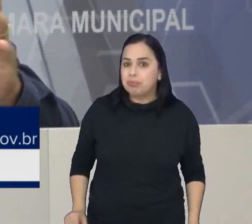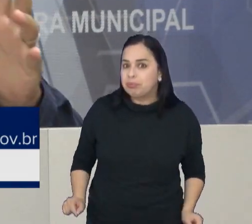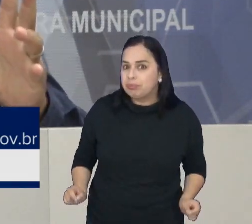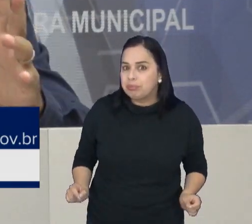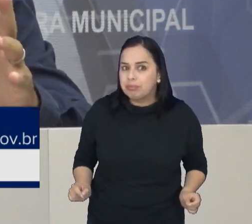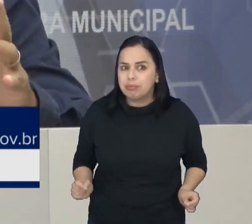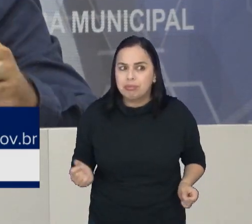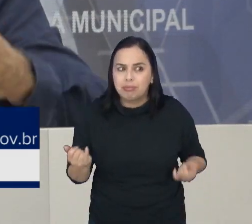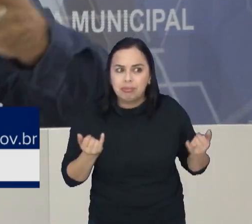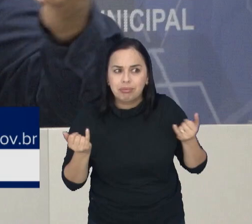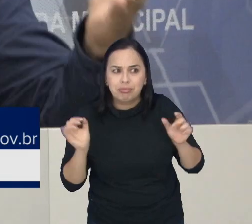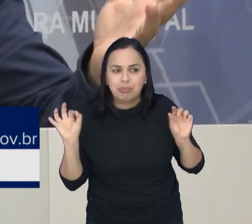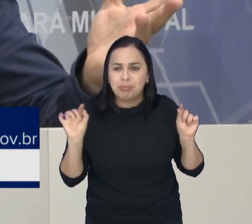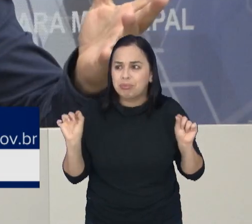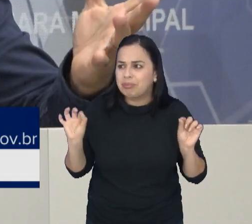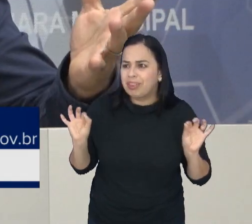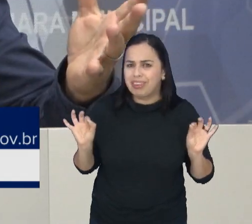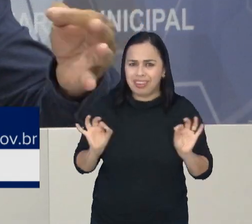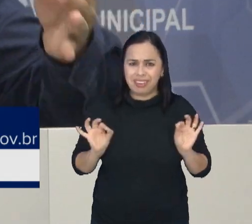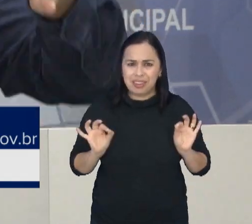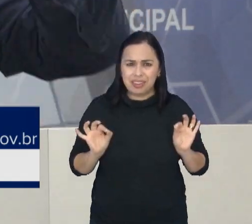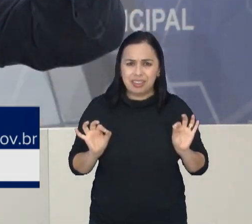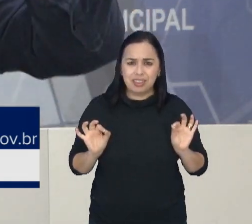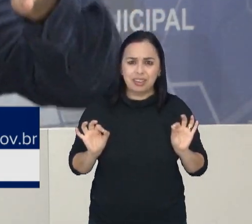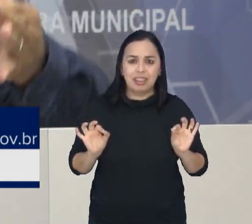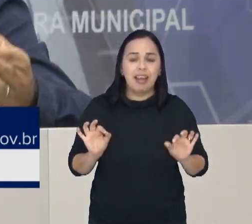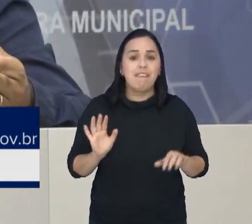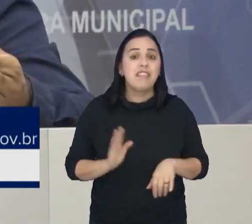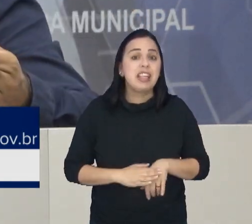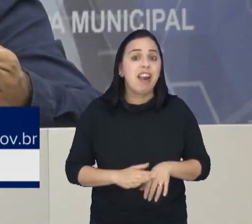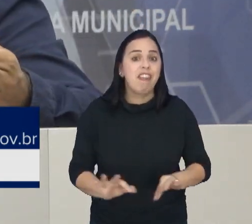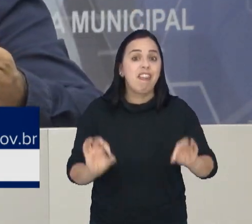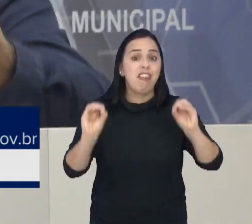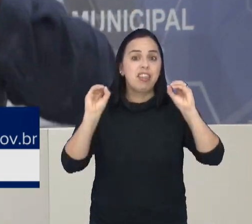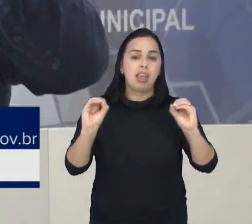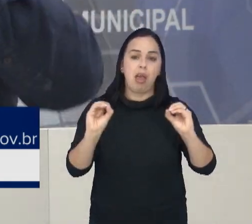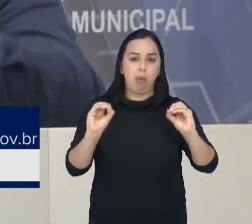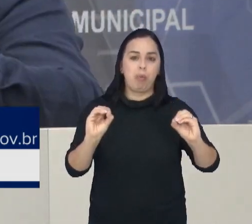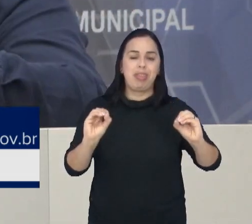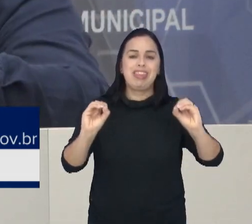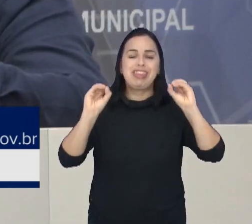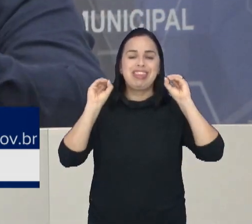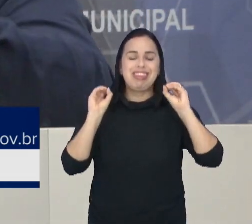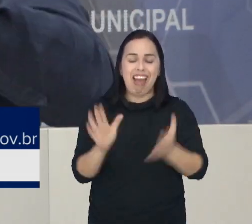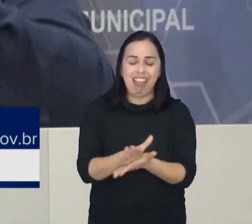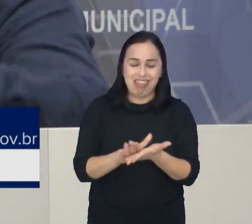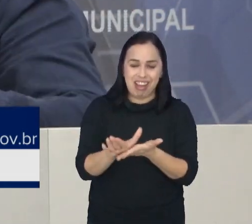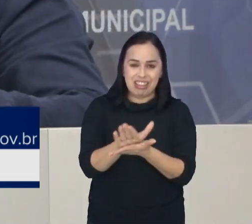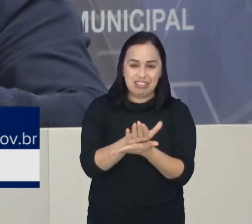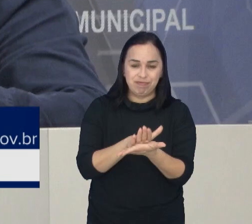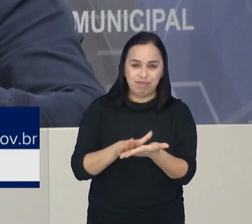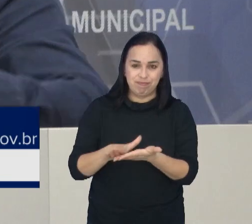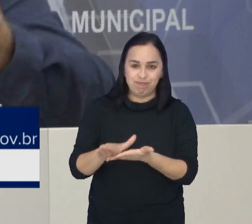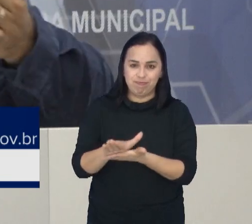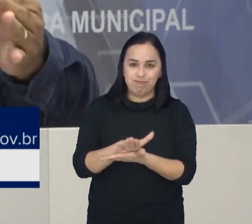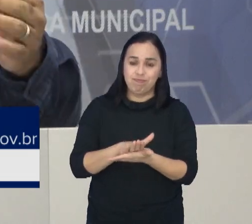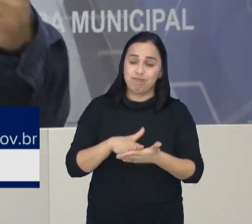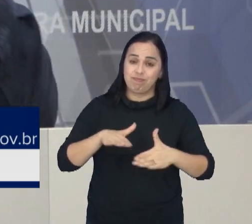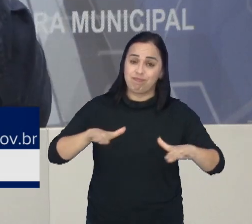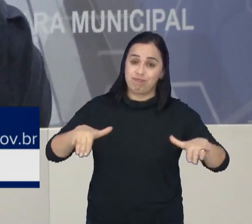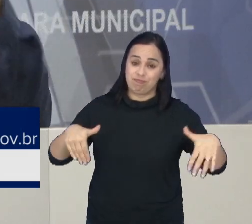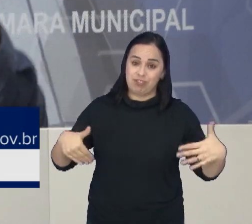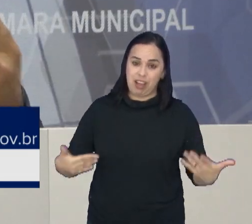Não estou ouvindo vozes. O que fizeram? Nada! Nada! Nada! Então,